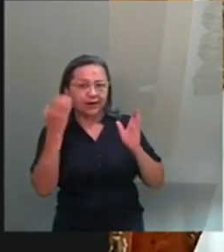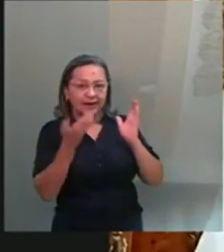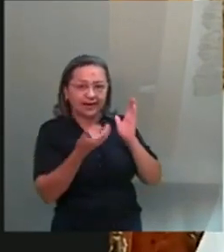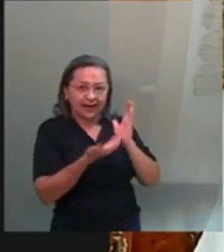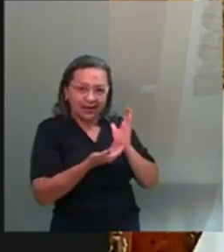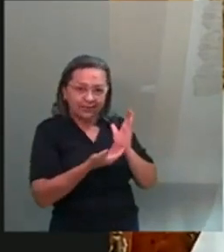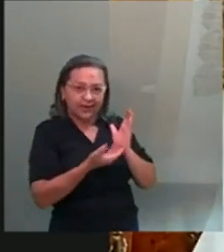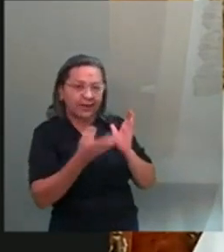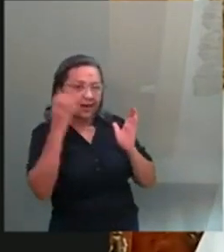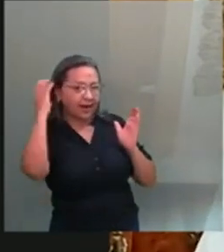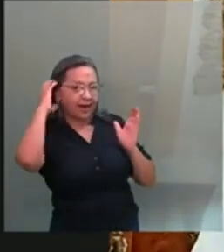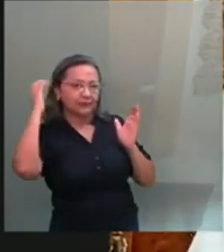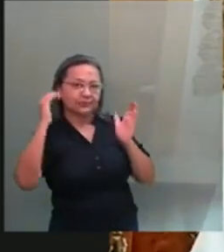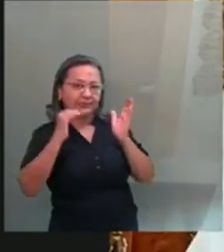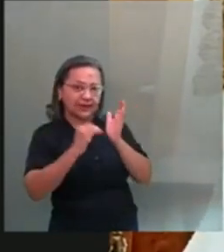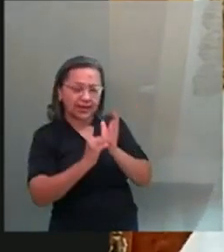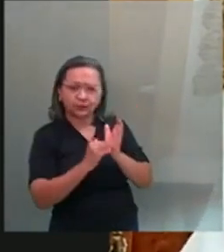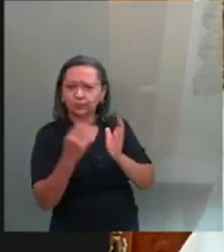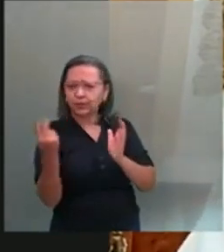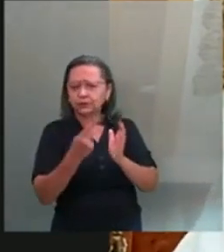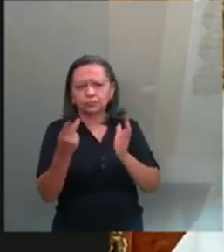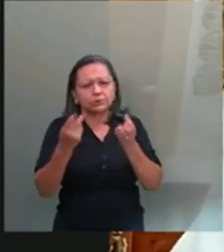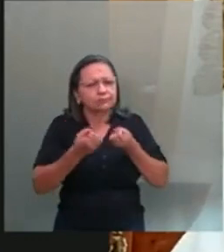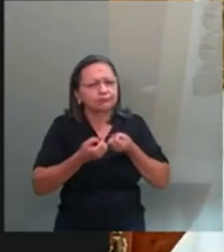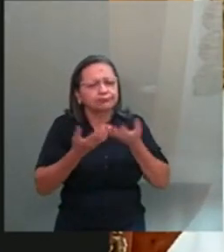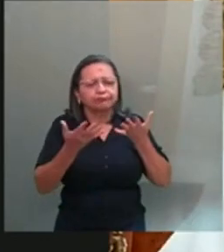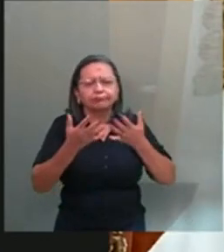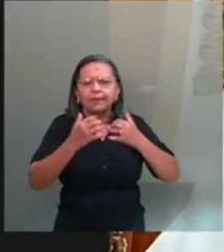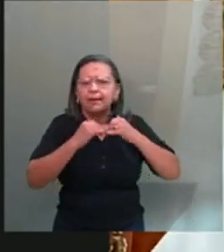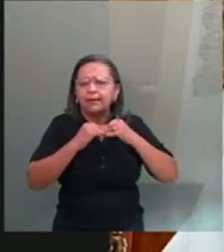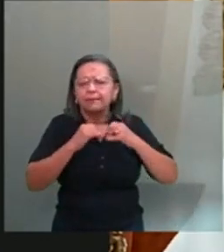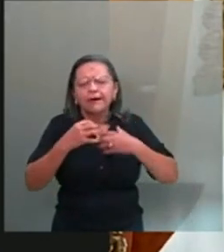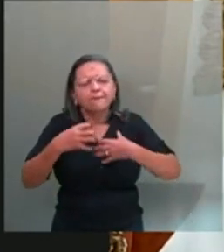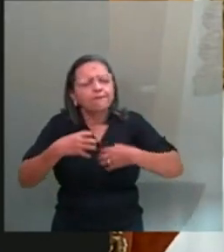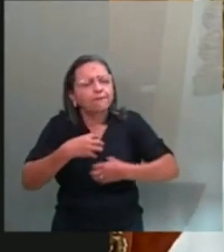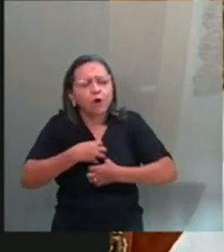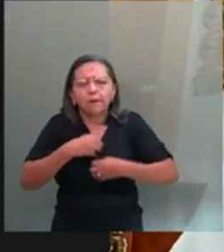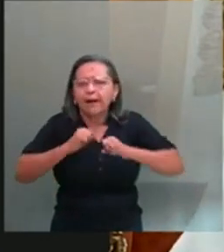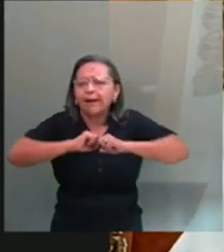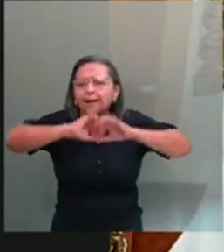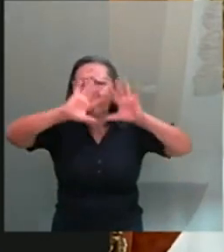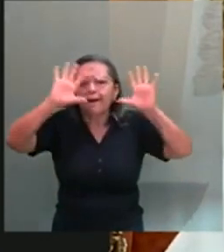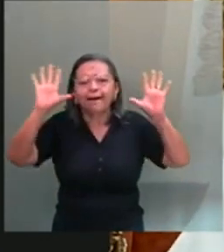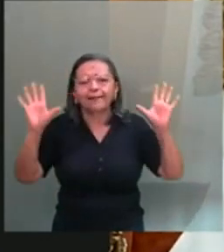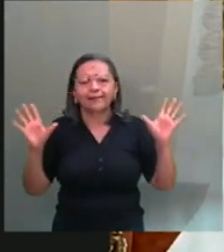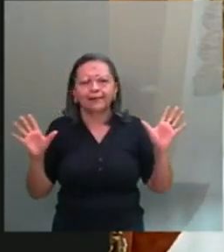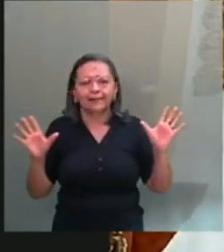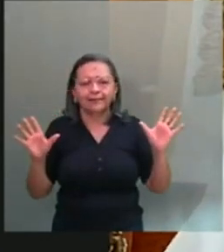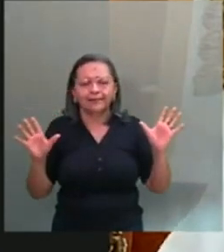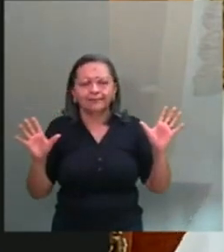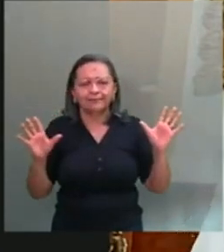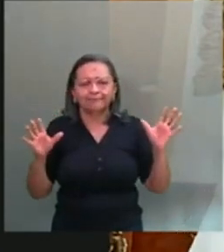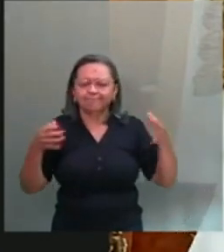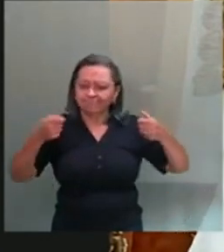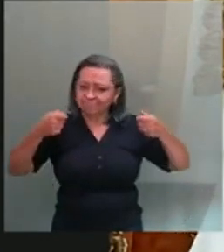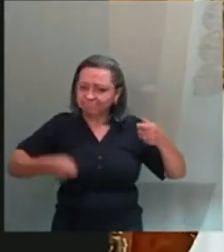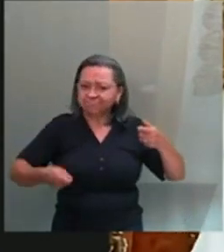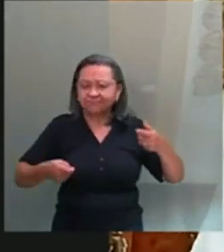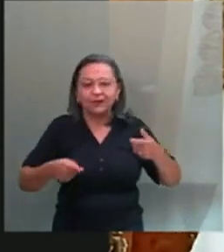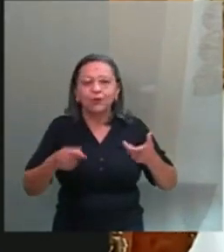Rádio Senado, elas levam de uma forma muito clara, muito, muito